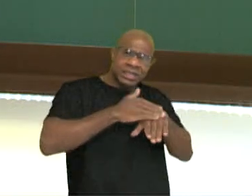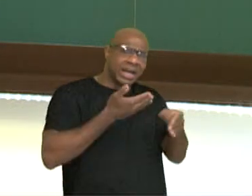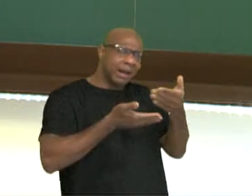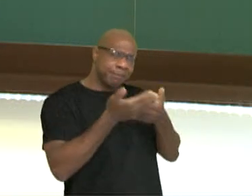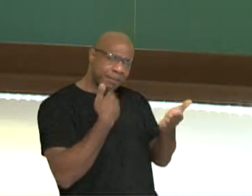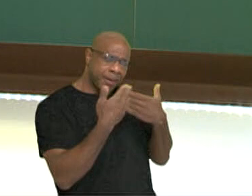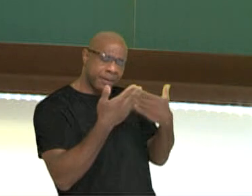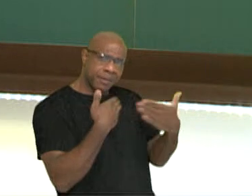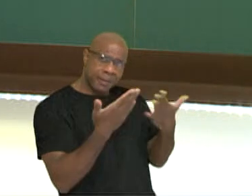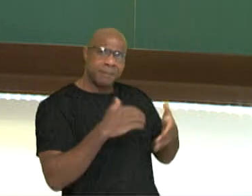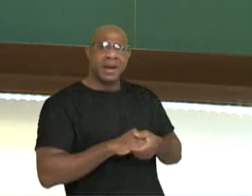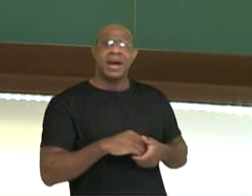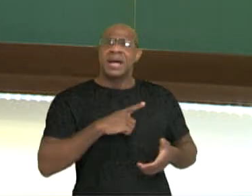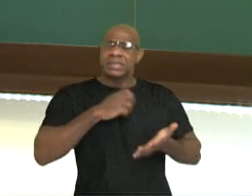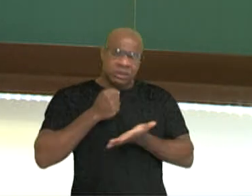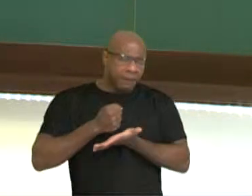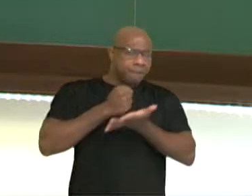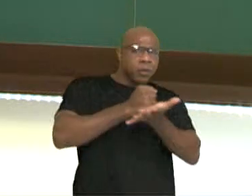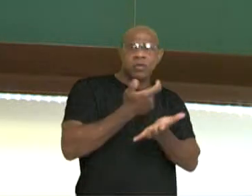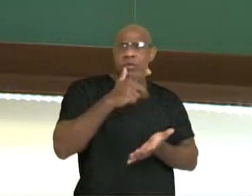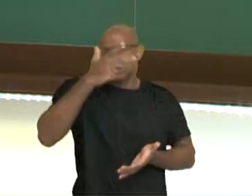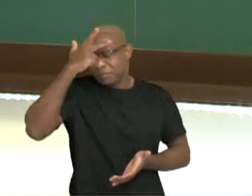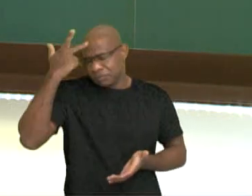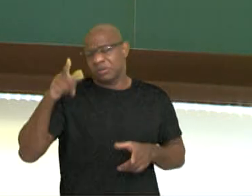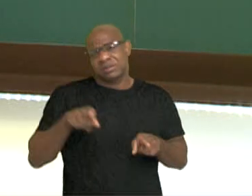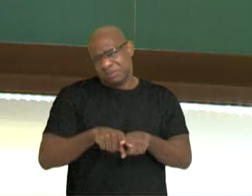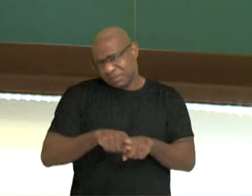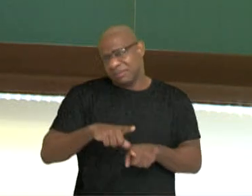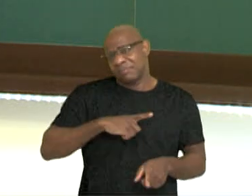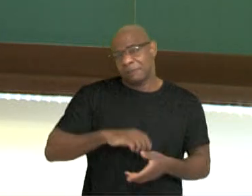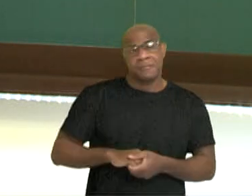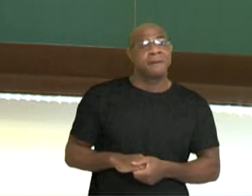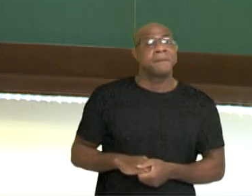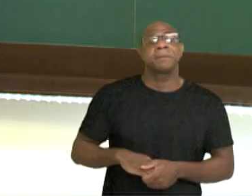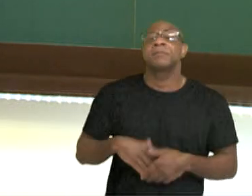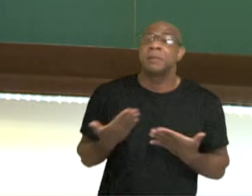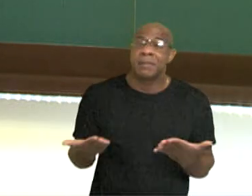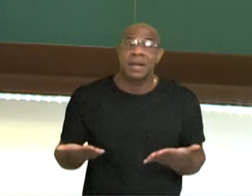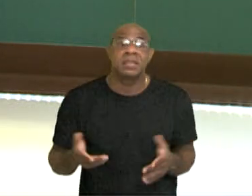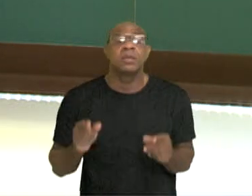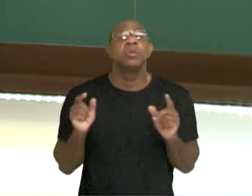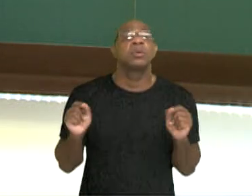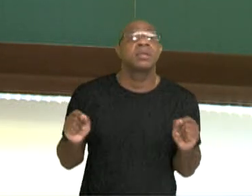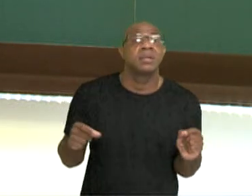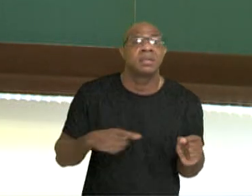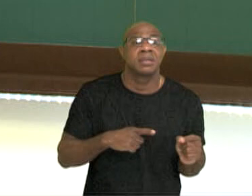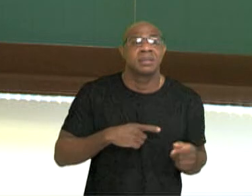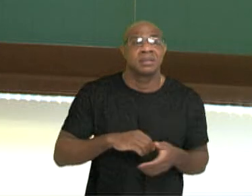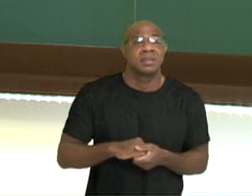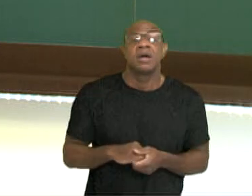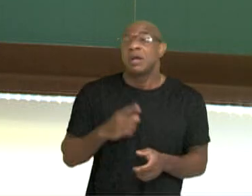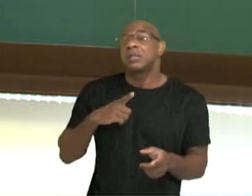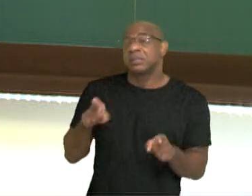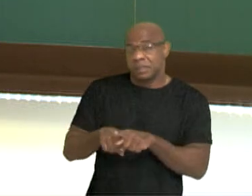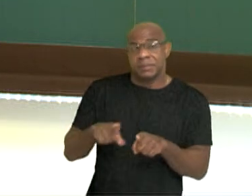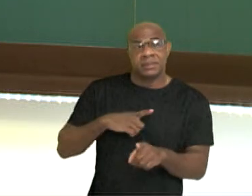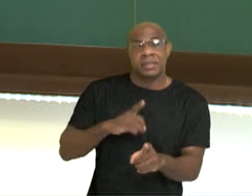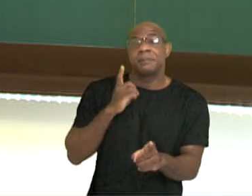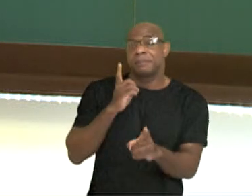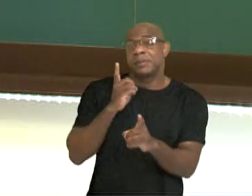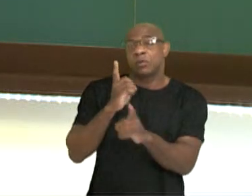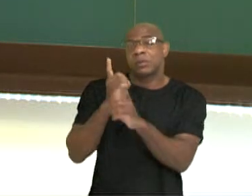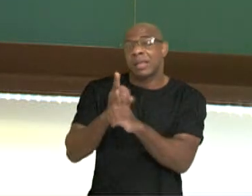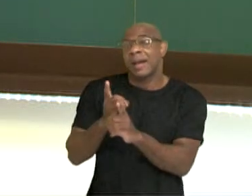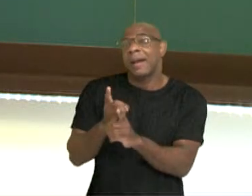alguém, recebe o apoio de outras pessoas. Por vezes, o que eu vejo? Que eu vou achar pessoas o quê?